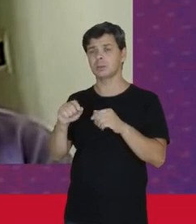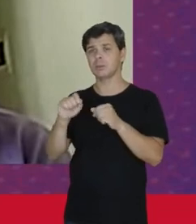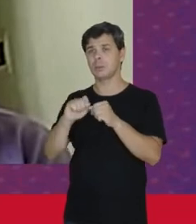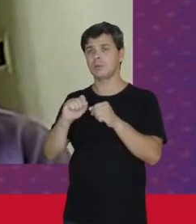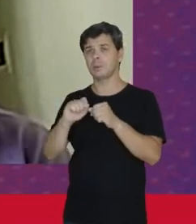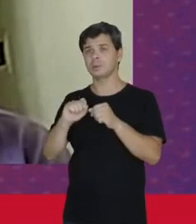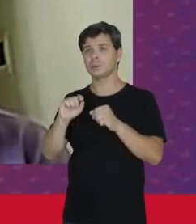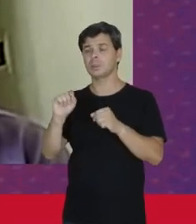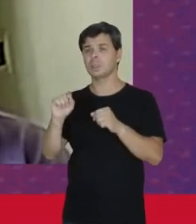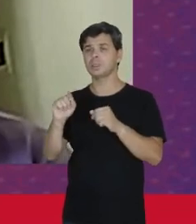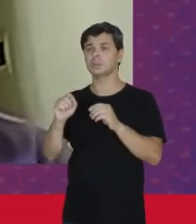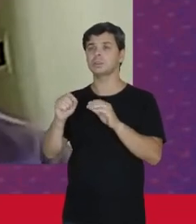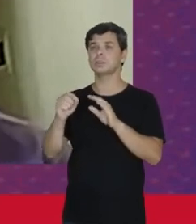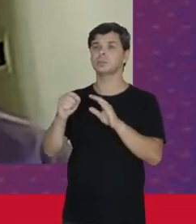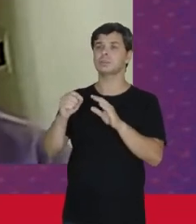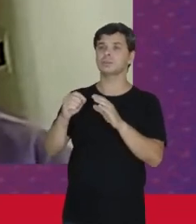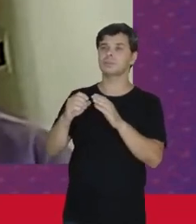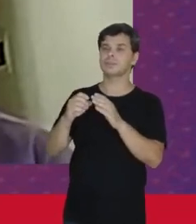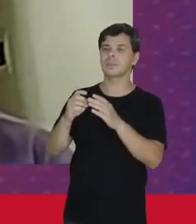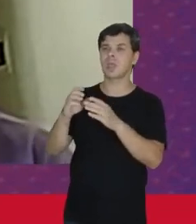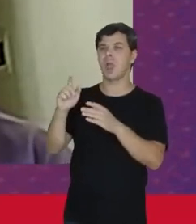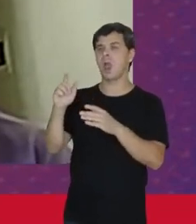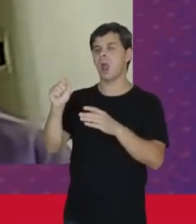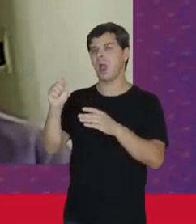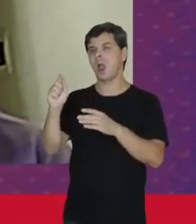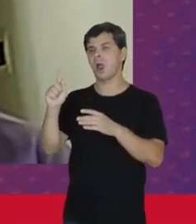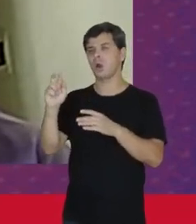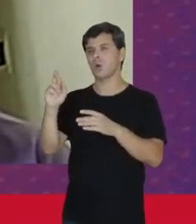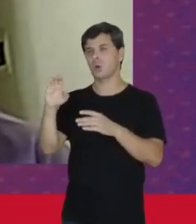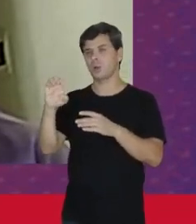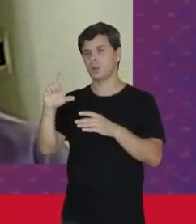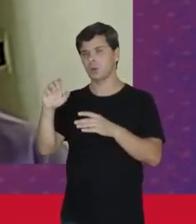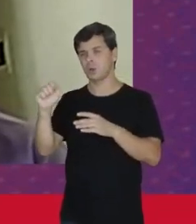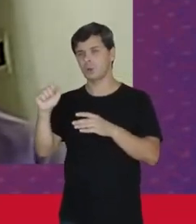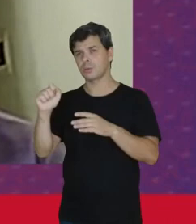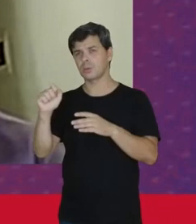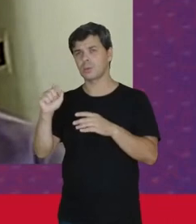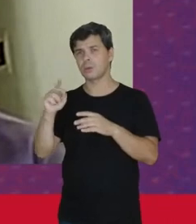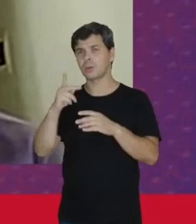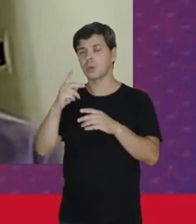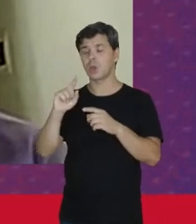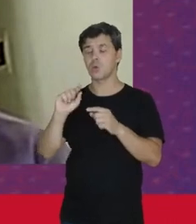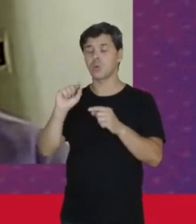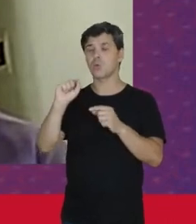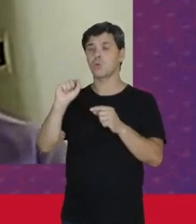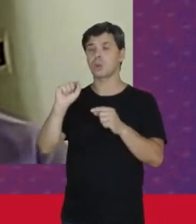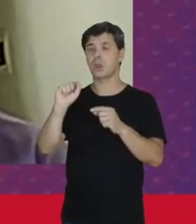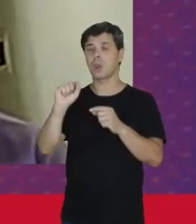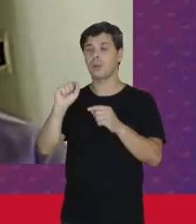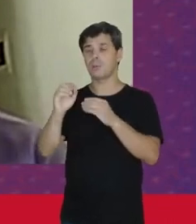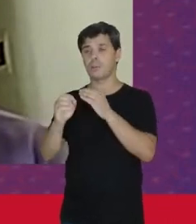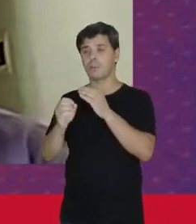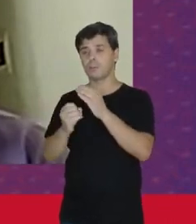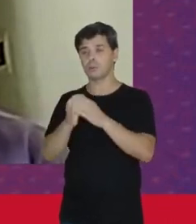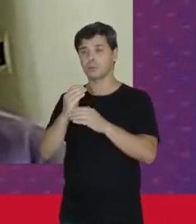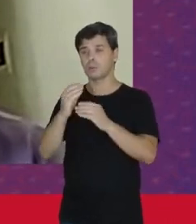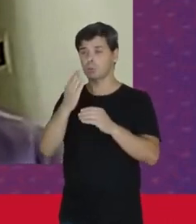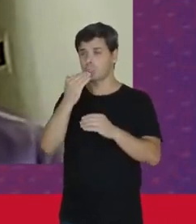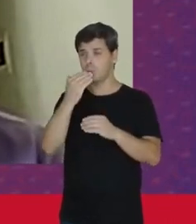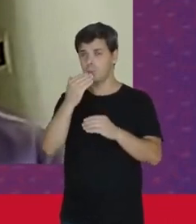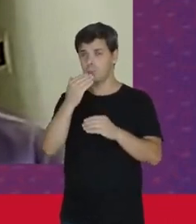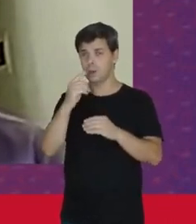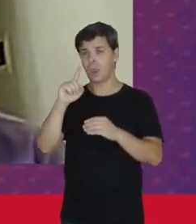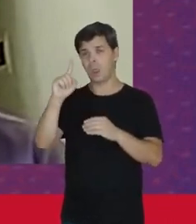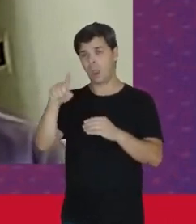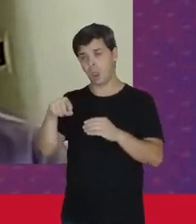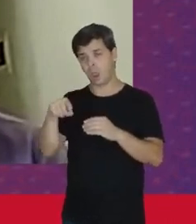fazem parte desse pacote, que tem um discurso hegemônico de que a única forma de produzir alimentos